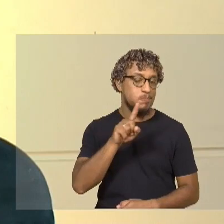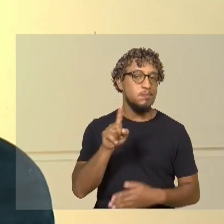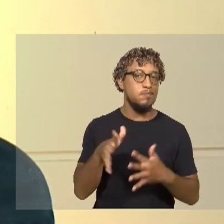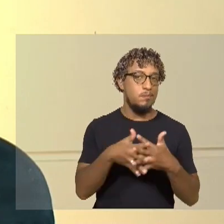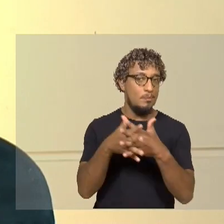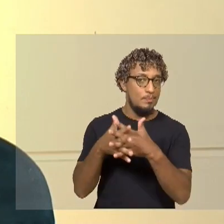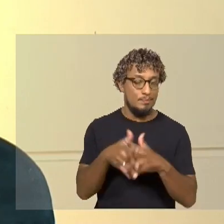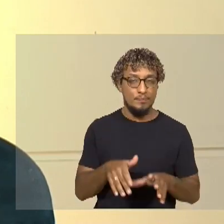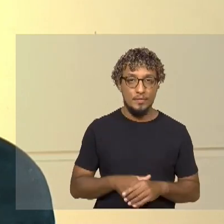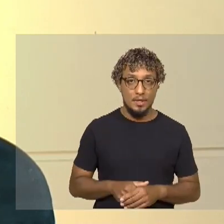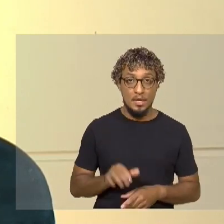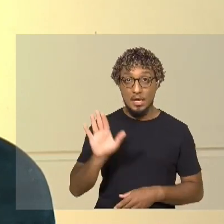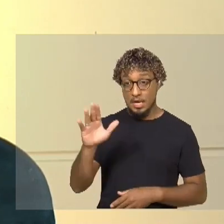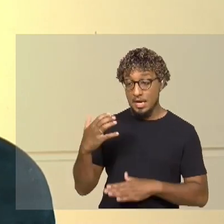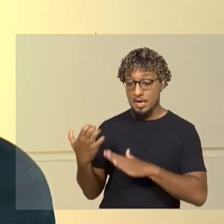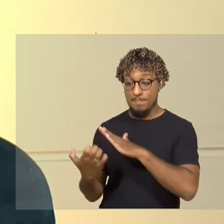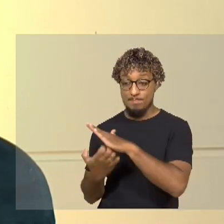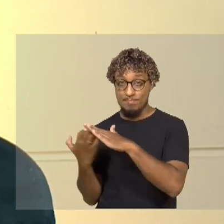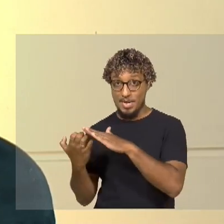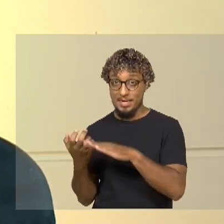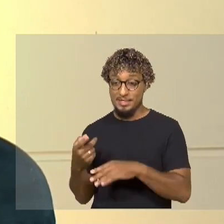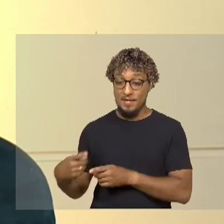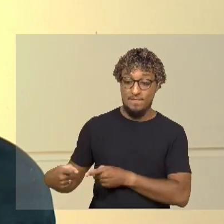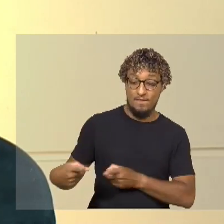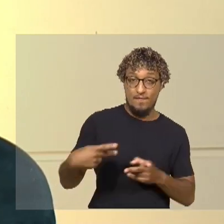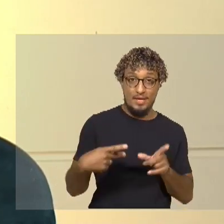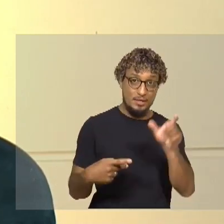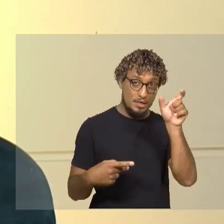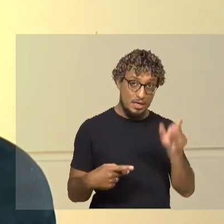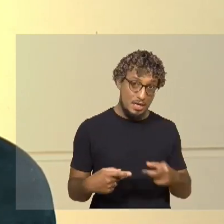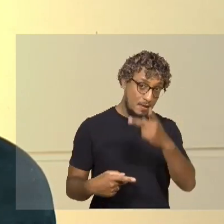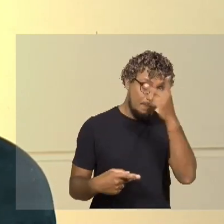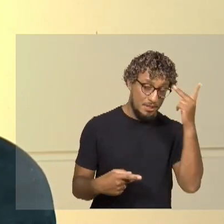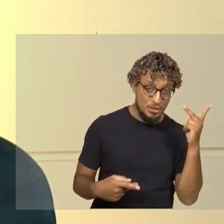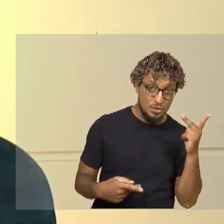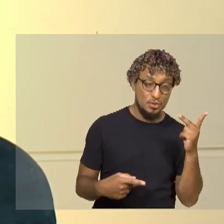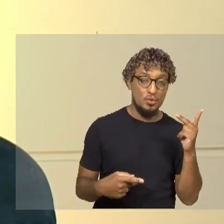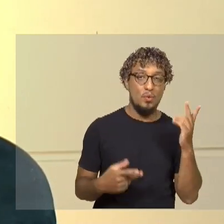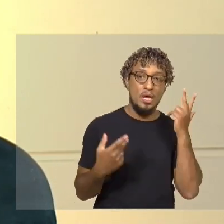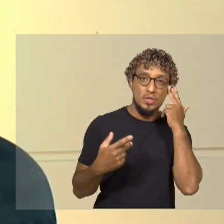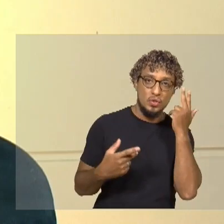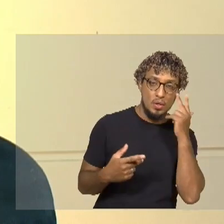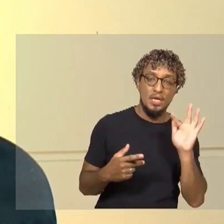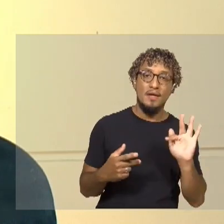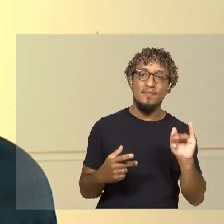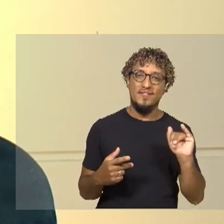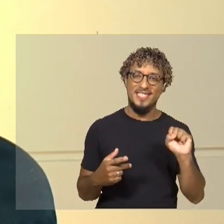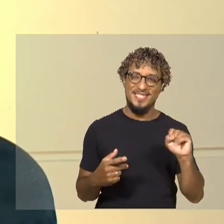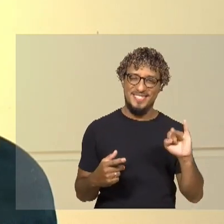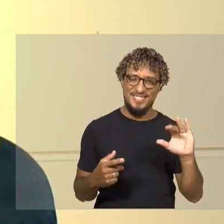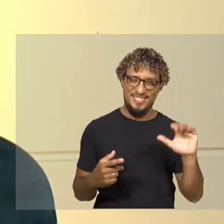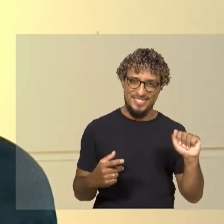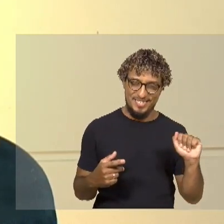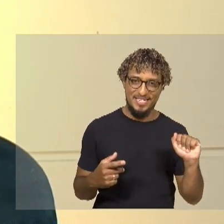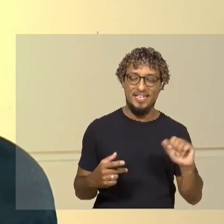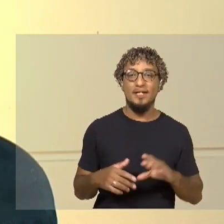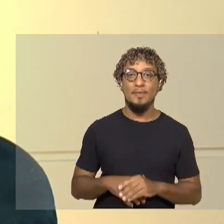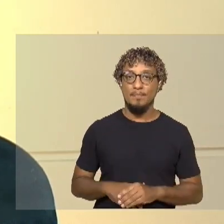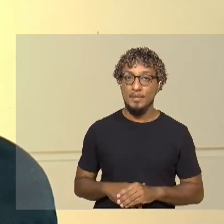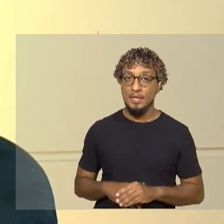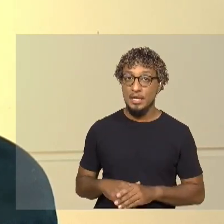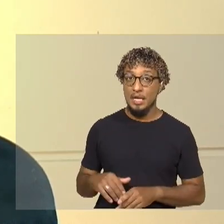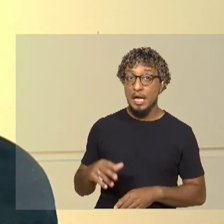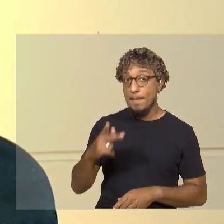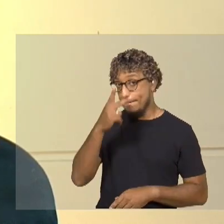De empresa para pessoa física, né? Uhum. De pessoa física para pessoa física, e você tem uma isenção, mantém